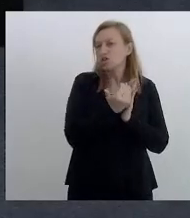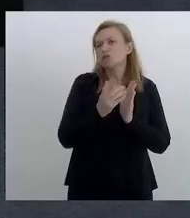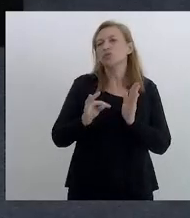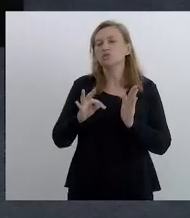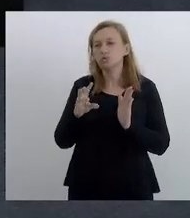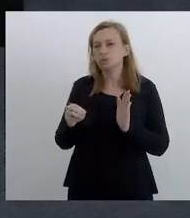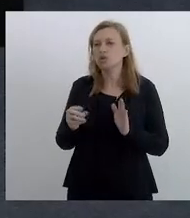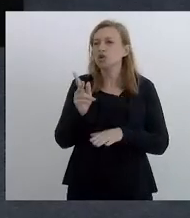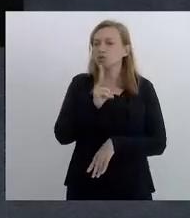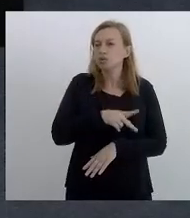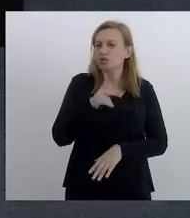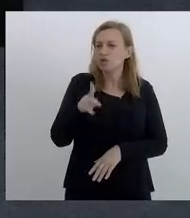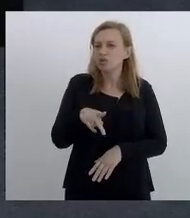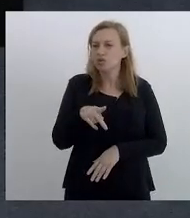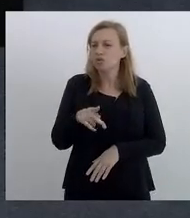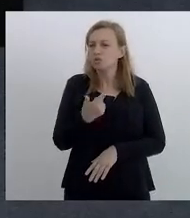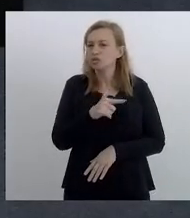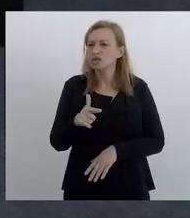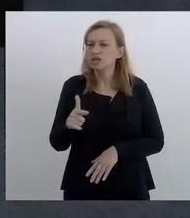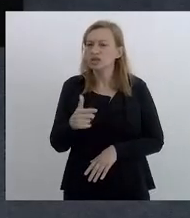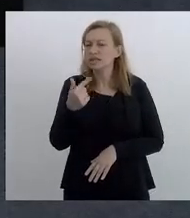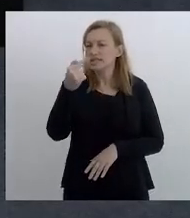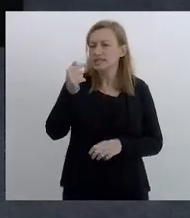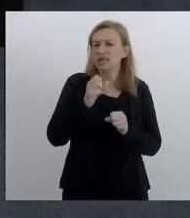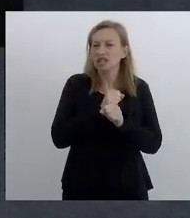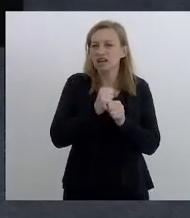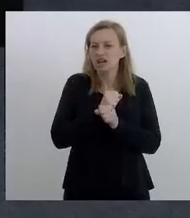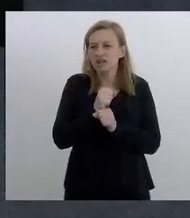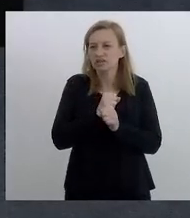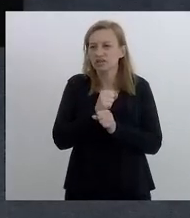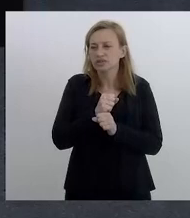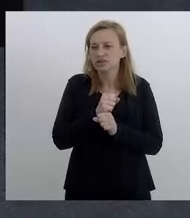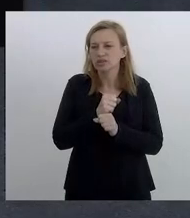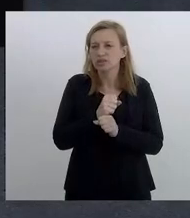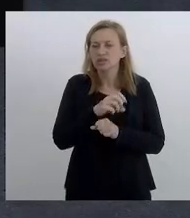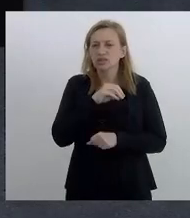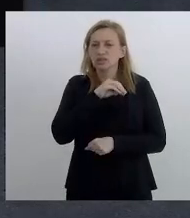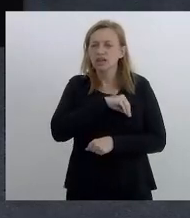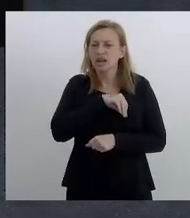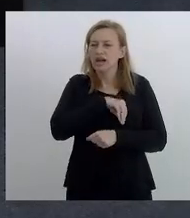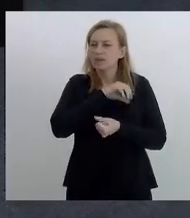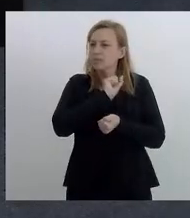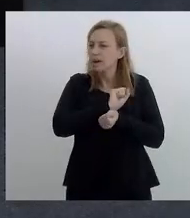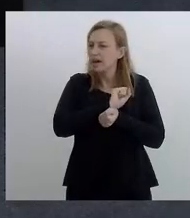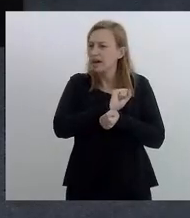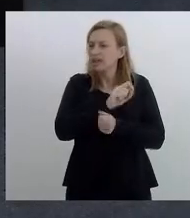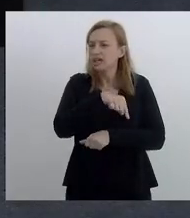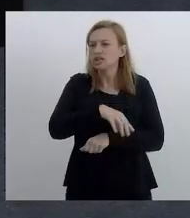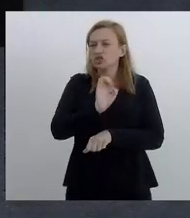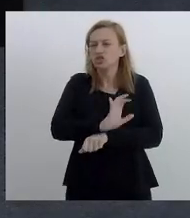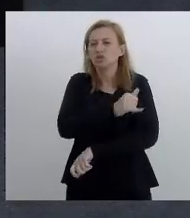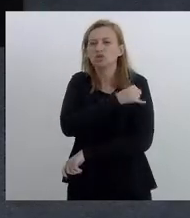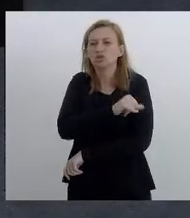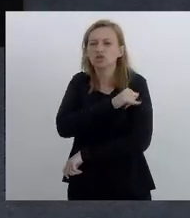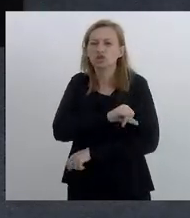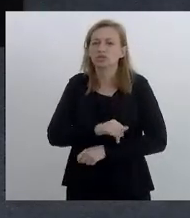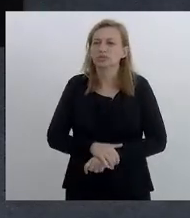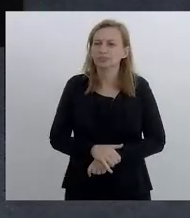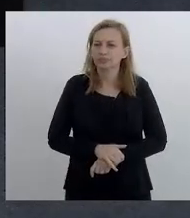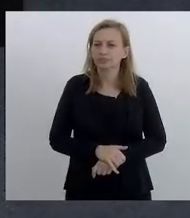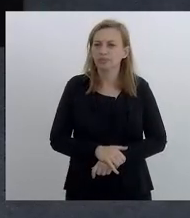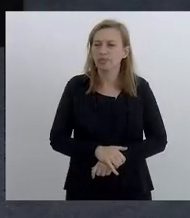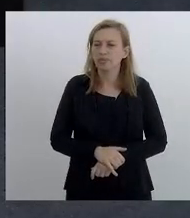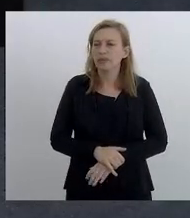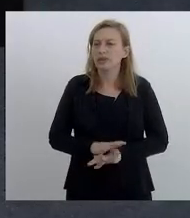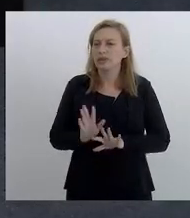Os professores não estariam amargando 7 anos sem reposição salarial aqui no Estado do Rio de Janeiro. Então,